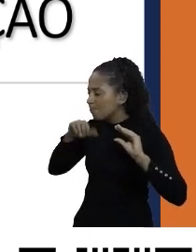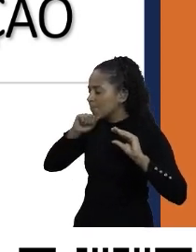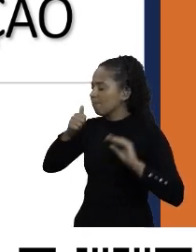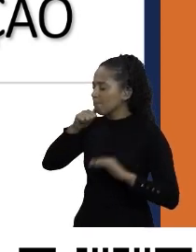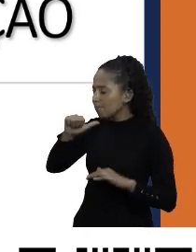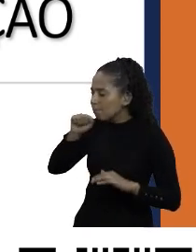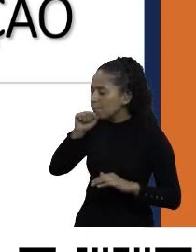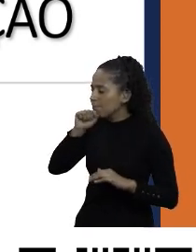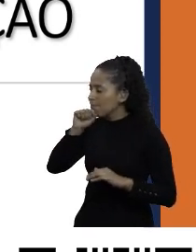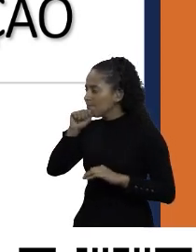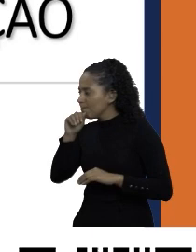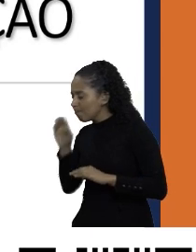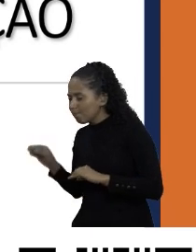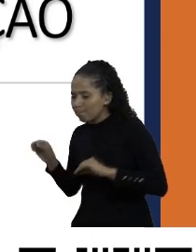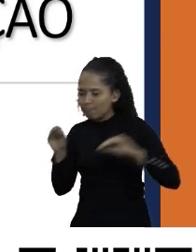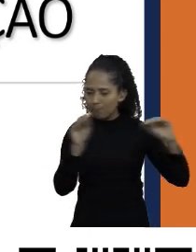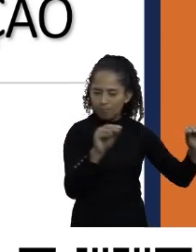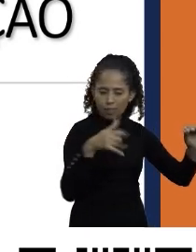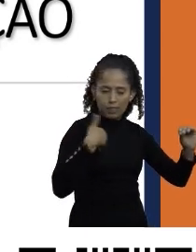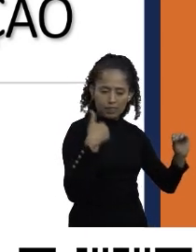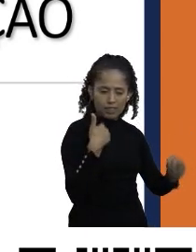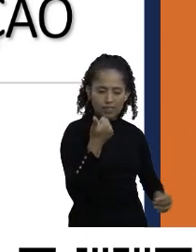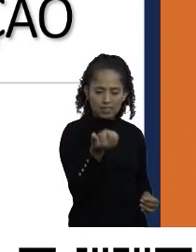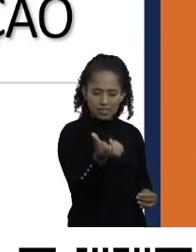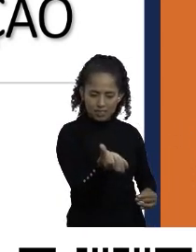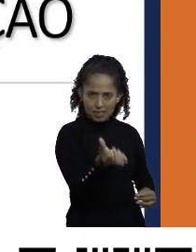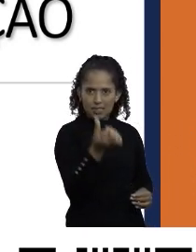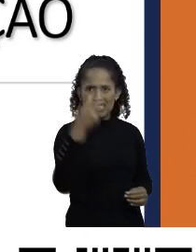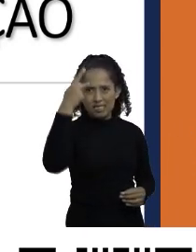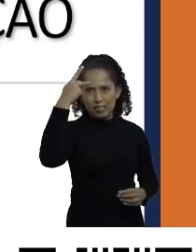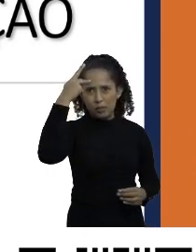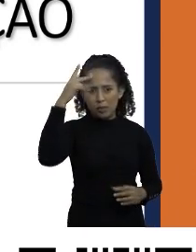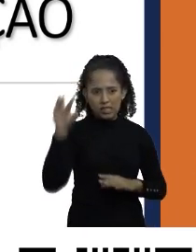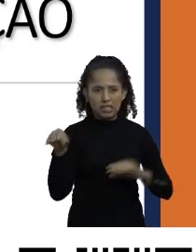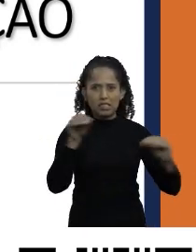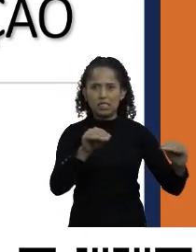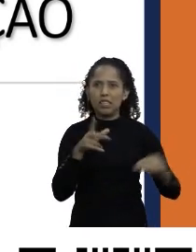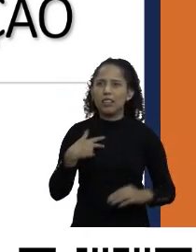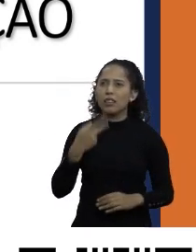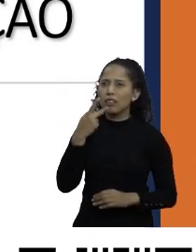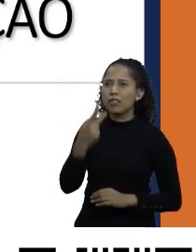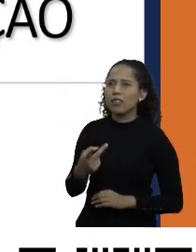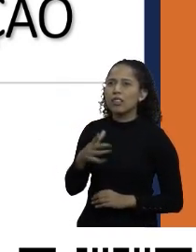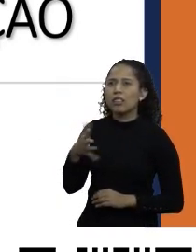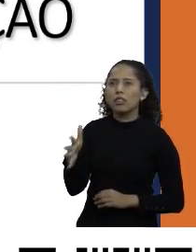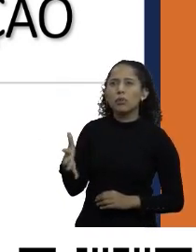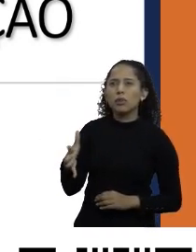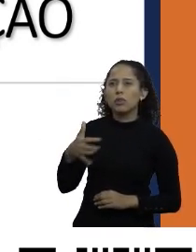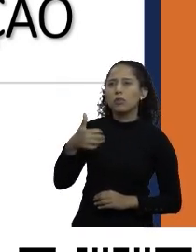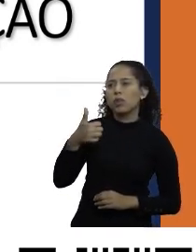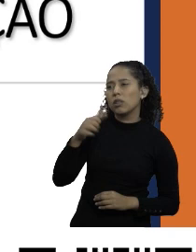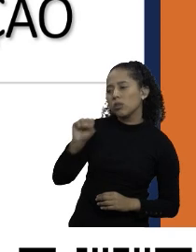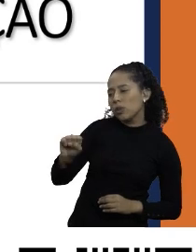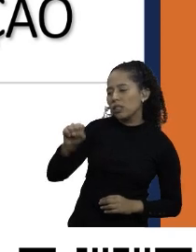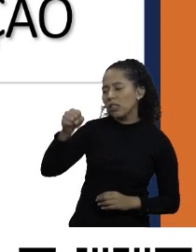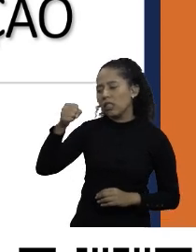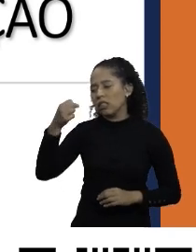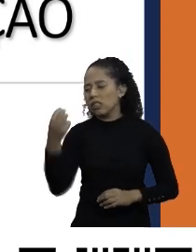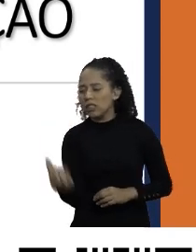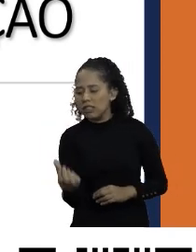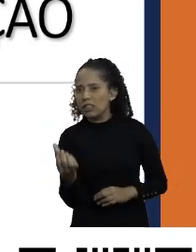mãe, para ir com 16 anos de idade para São Paulo. Eu estou falando, gente, disso de